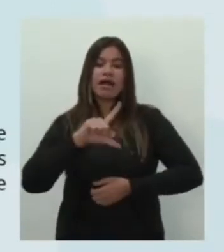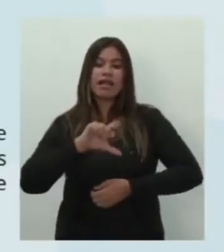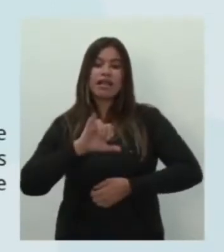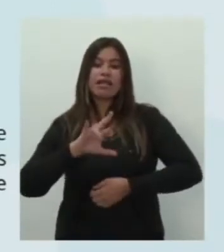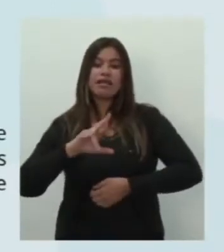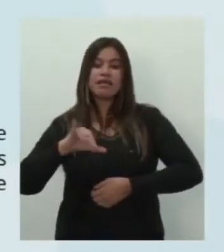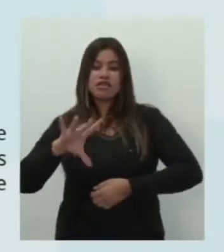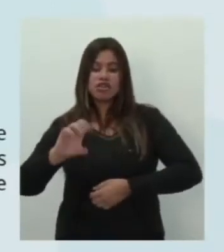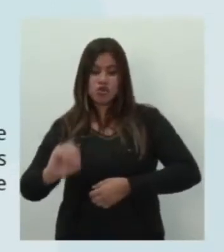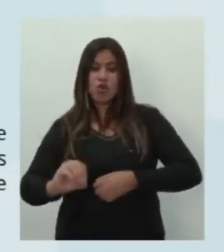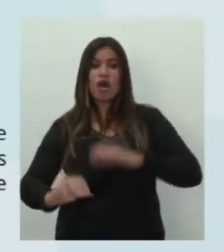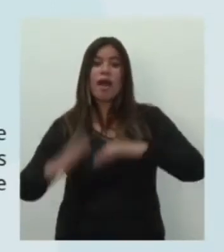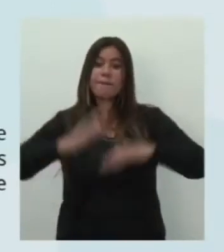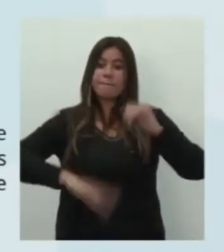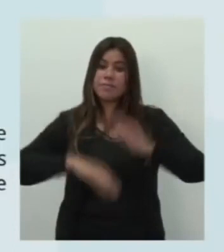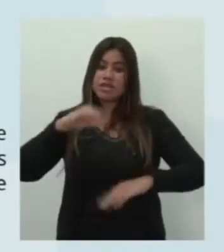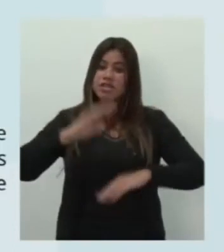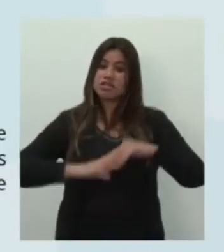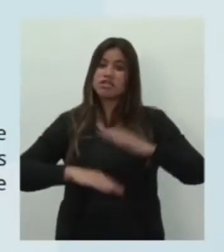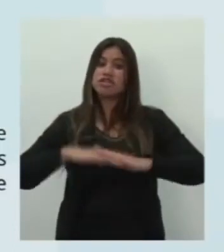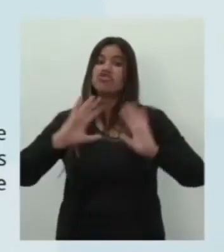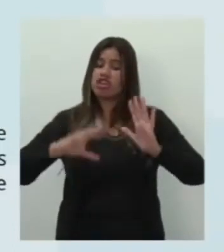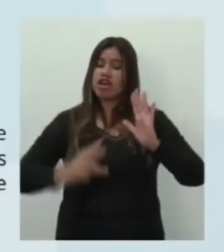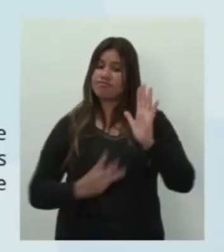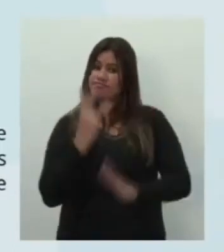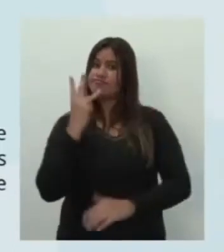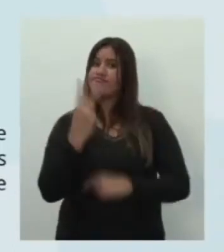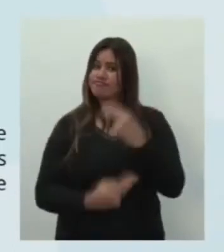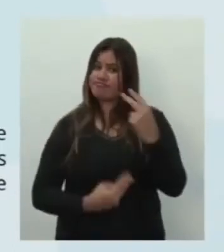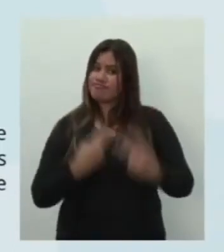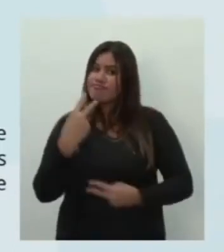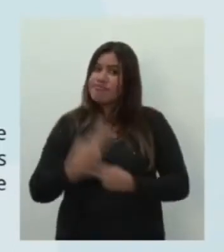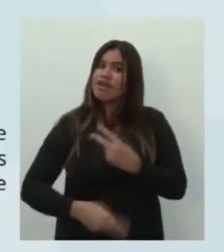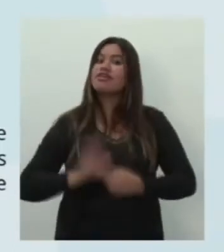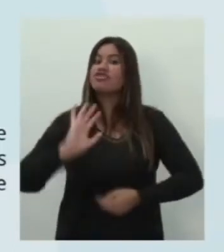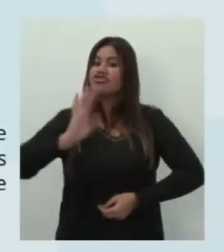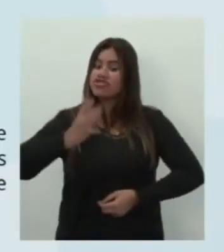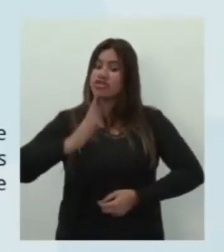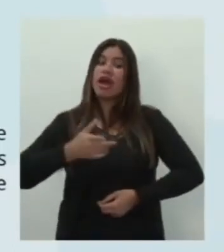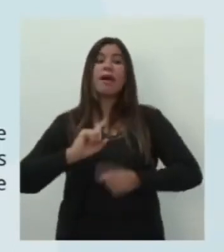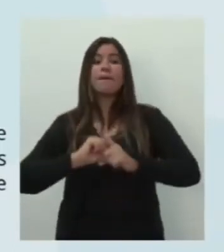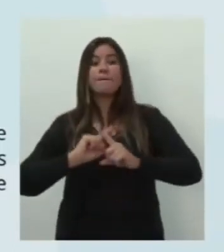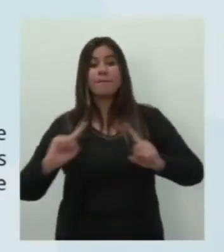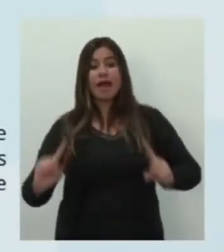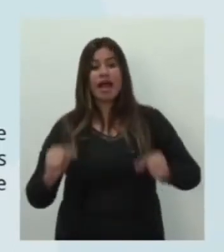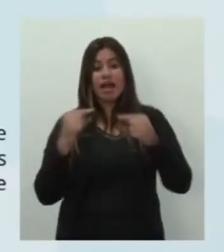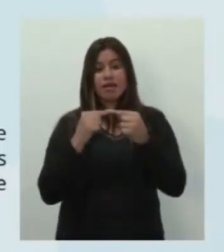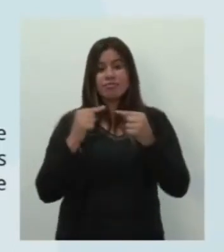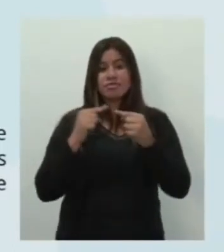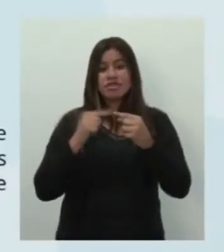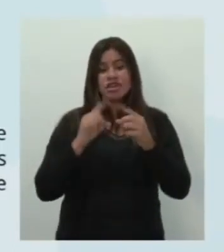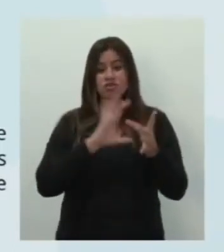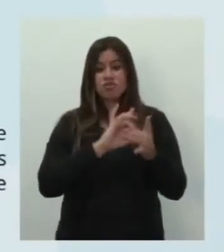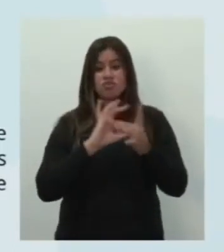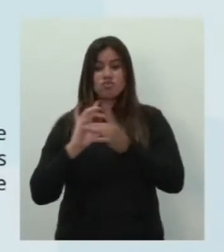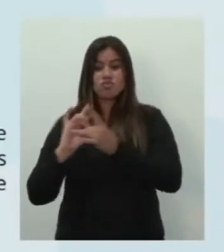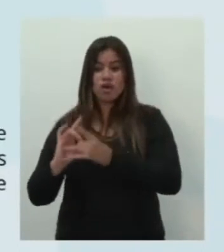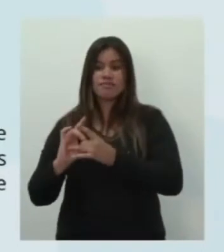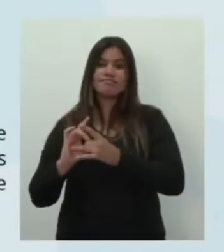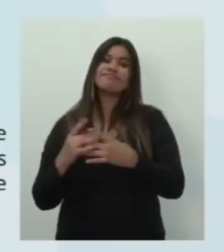habilidade já do terceiro bimestre. Já está puxando. Porém, relacionar informações é uma habilidade do